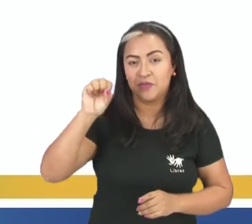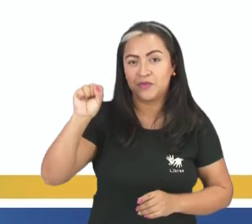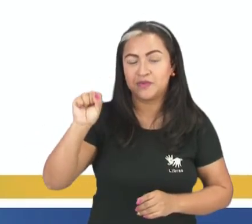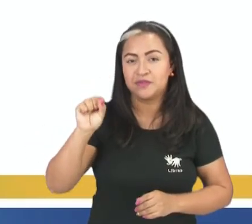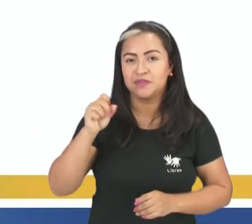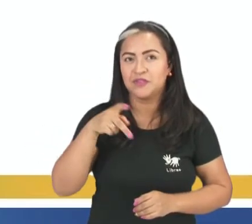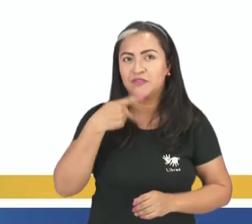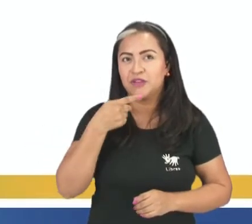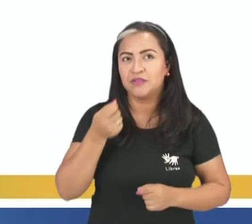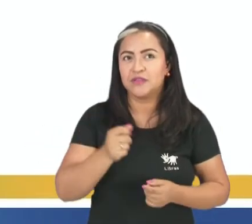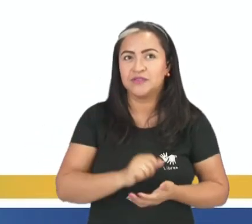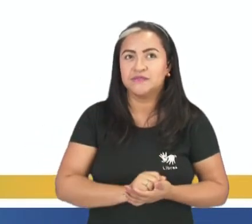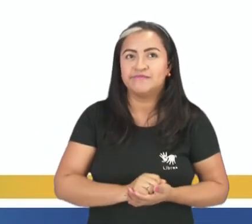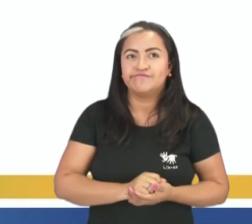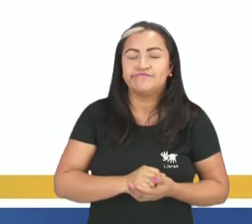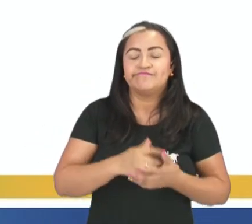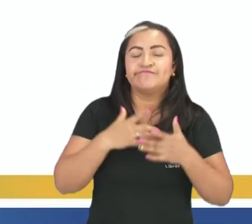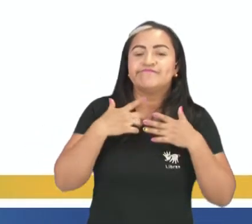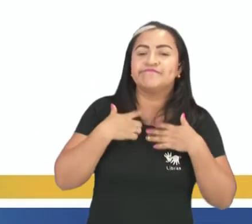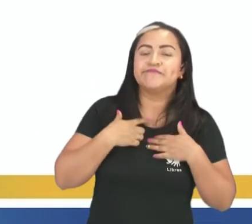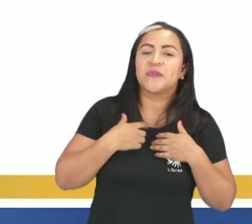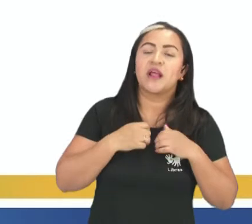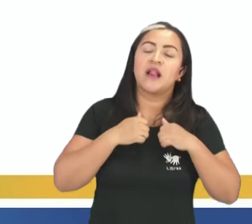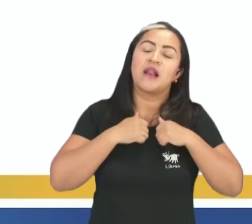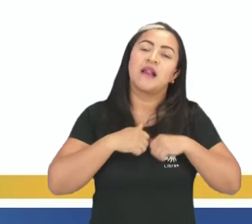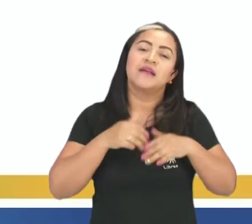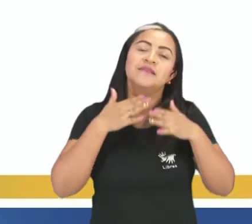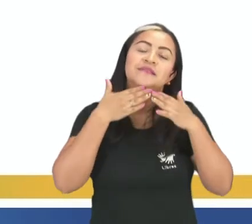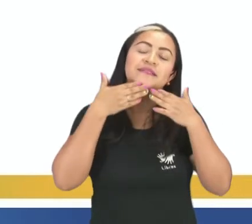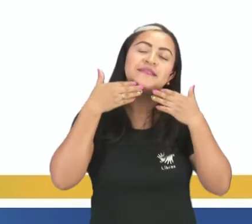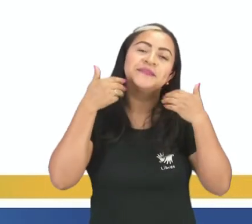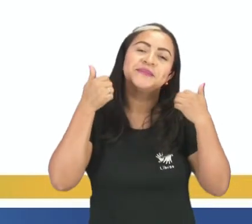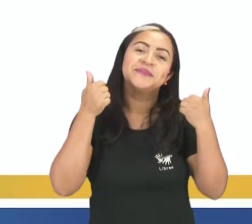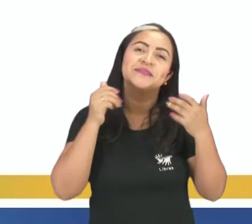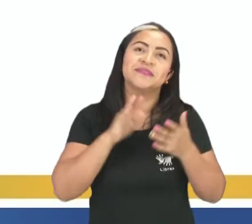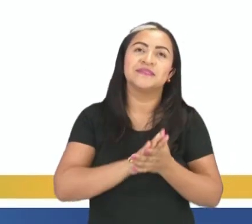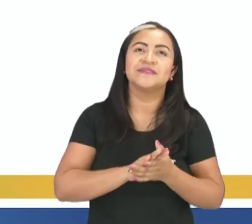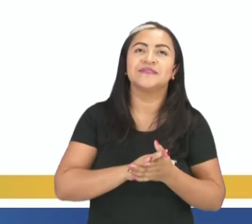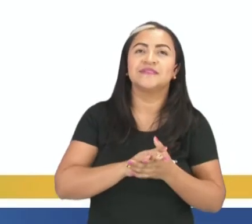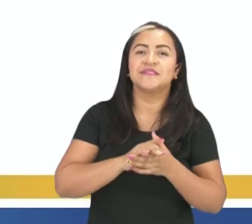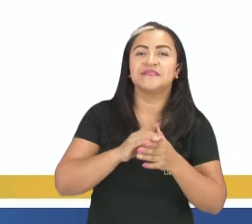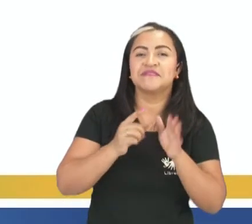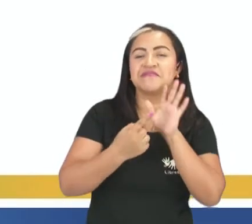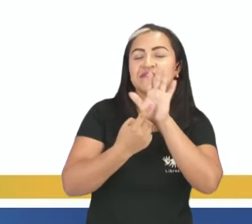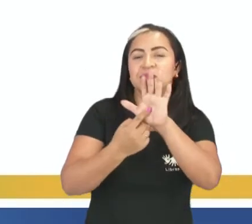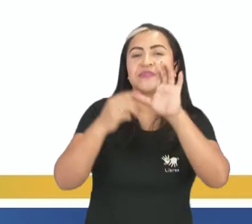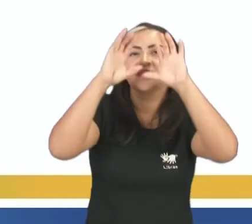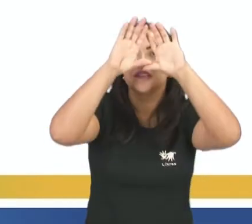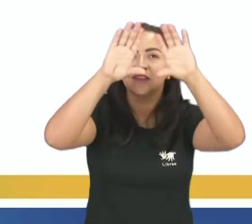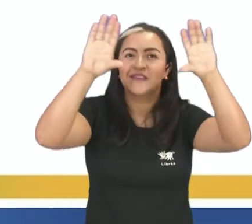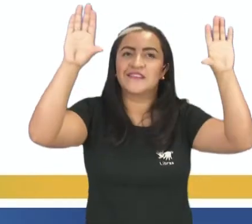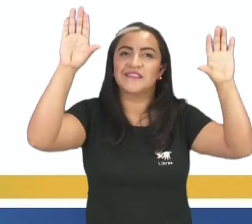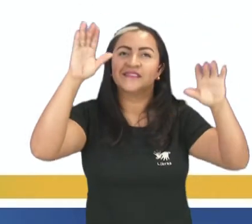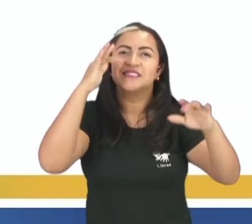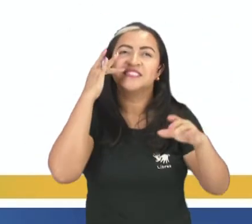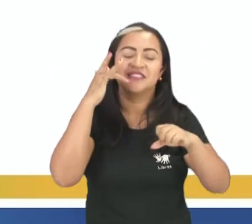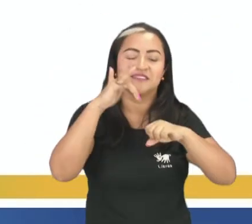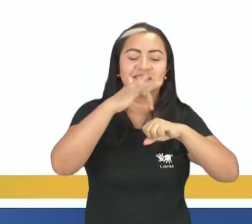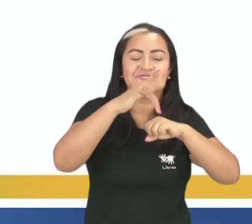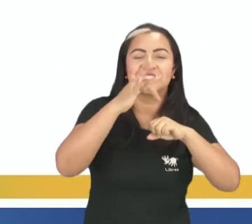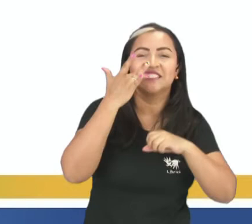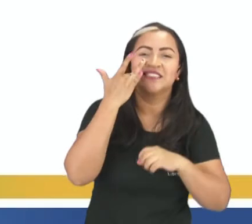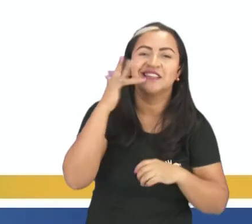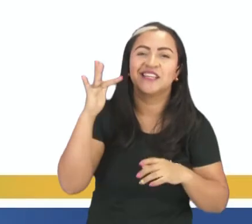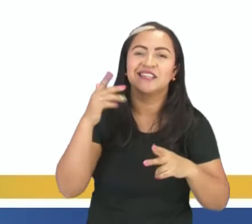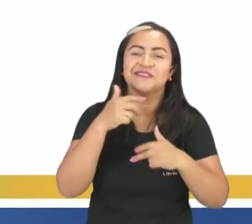diz o seguinte: lê da serenidade deleitosa, que representa em terra um paraíso, entre rubis e perlas doce